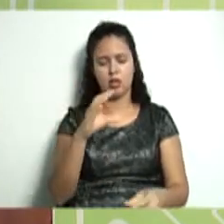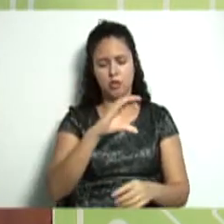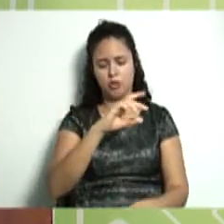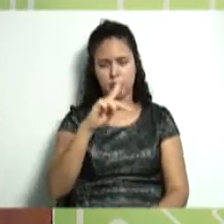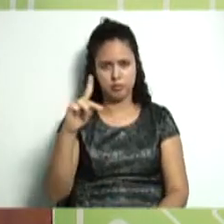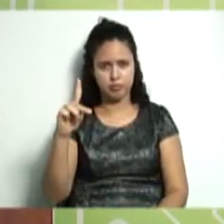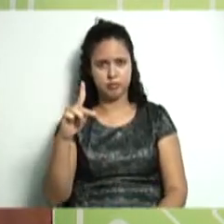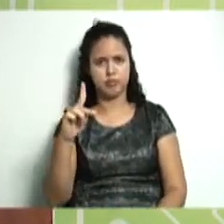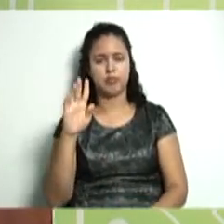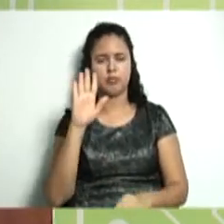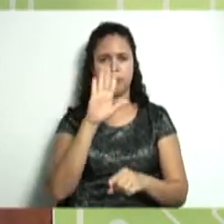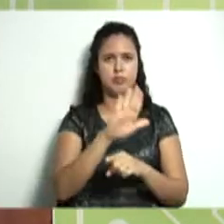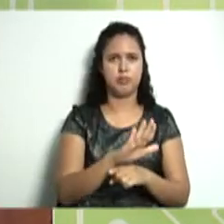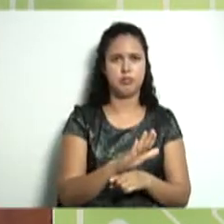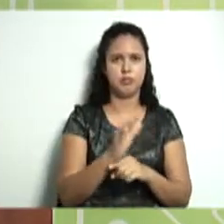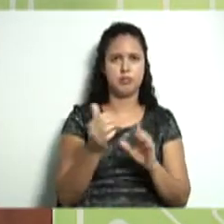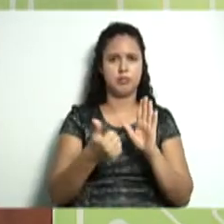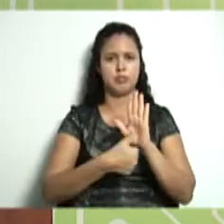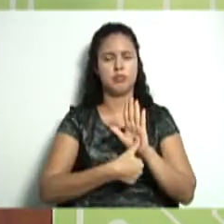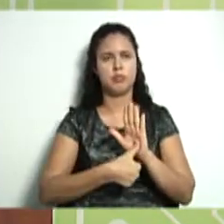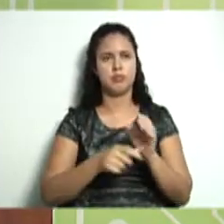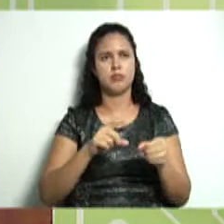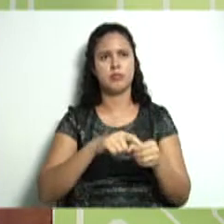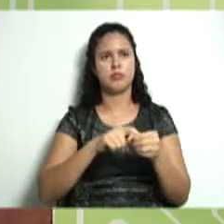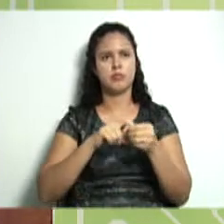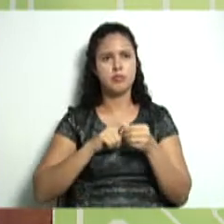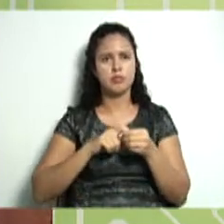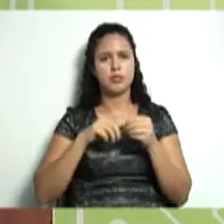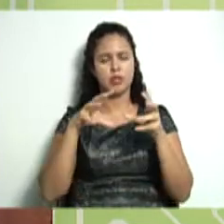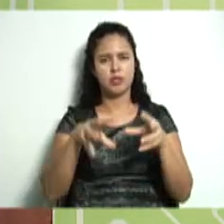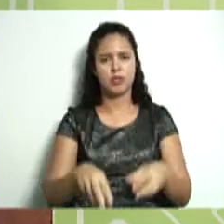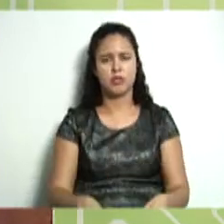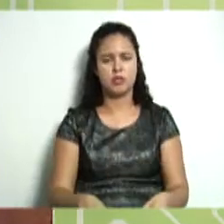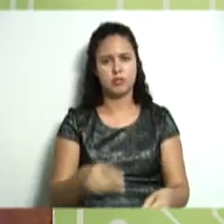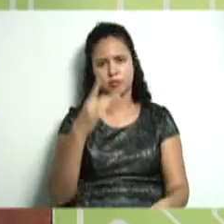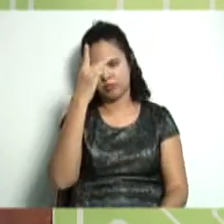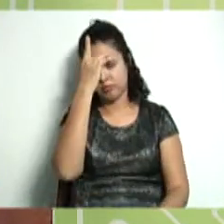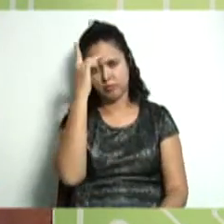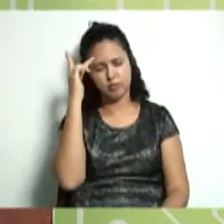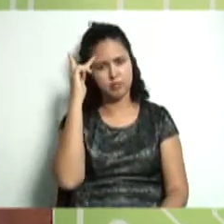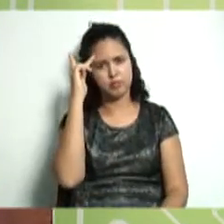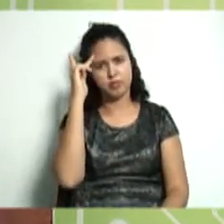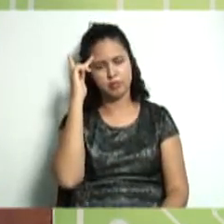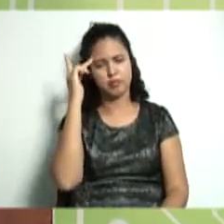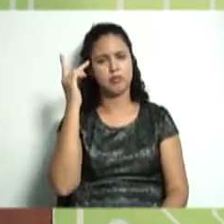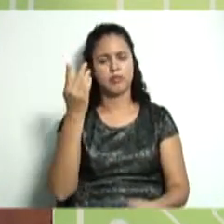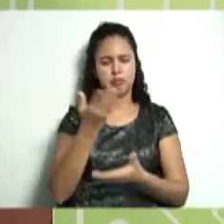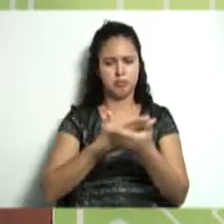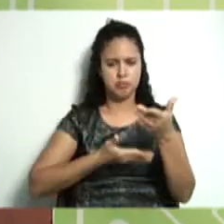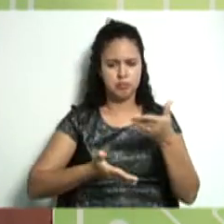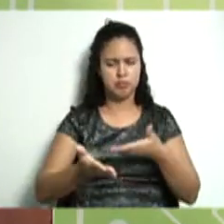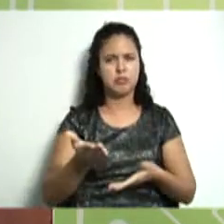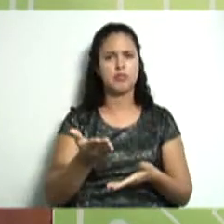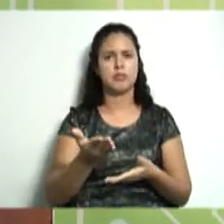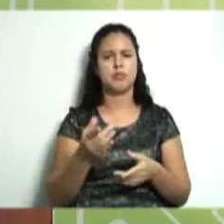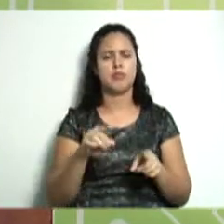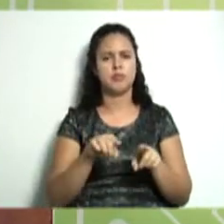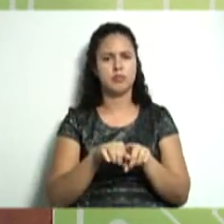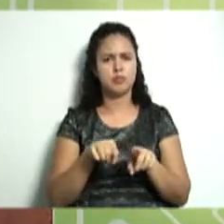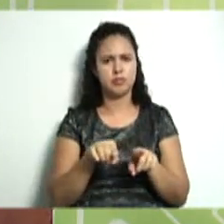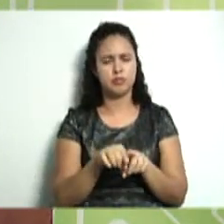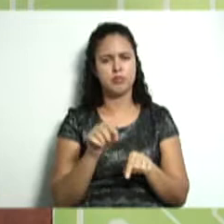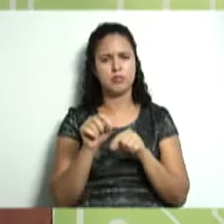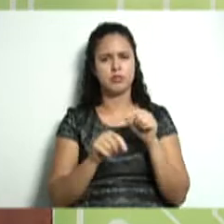em cooperação, né, a gente pensa em várias pessoas participando desse processo, a gente pensa também